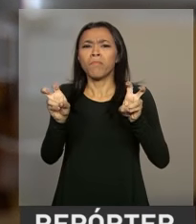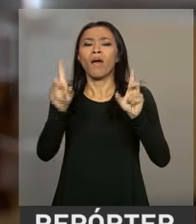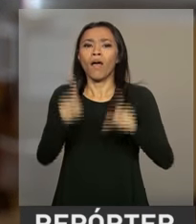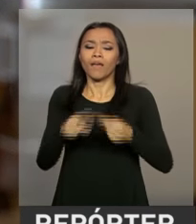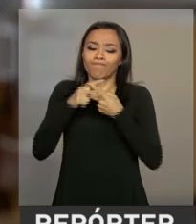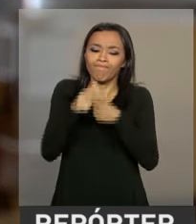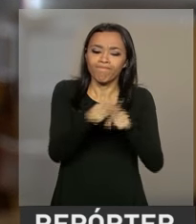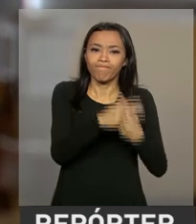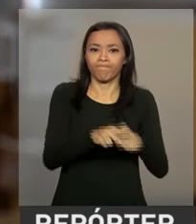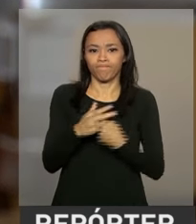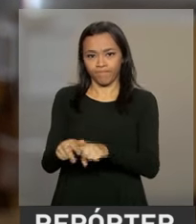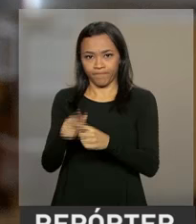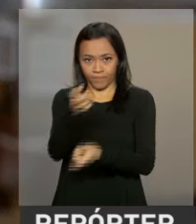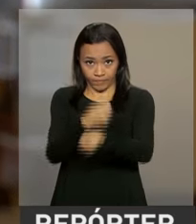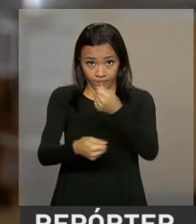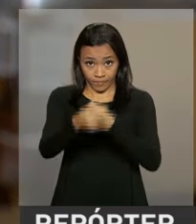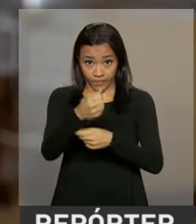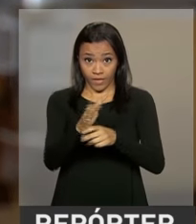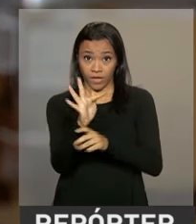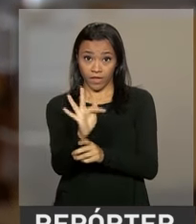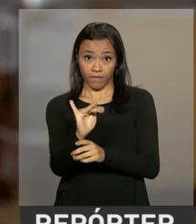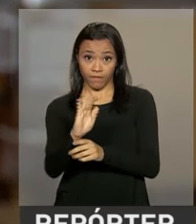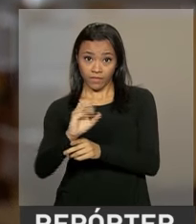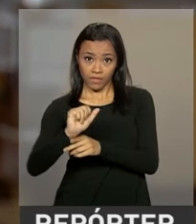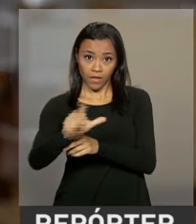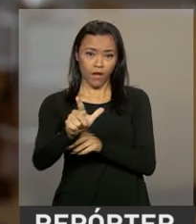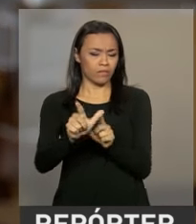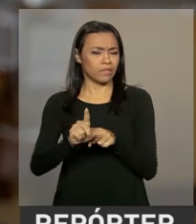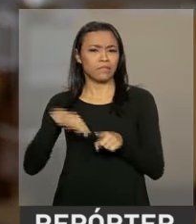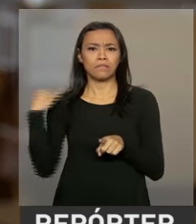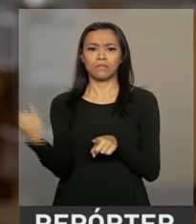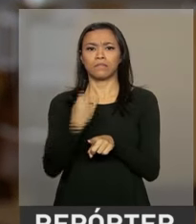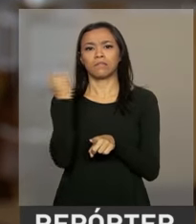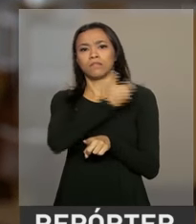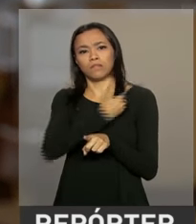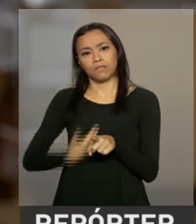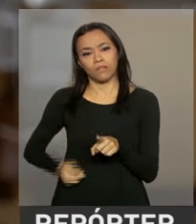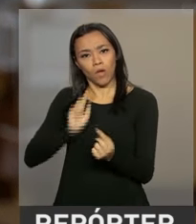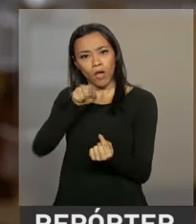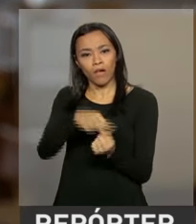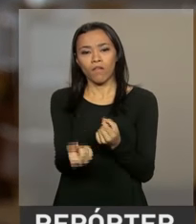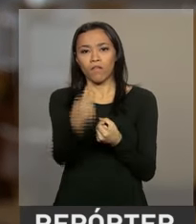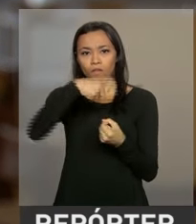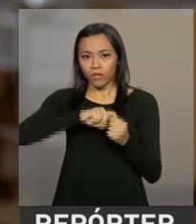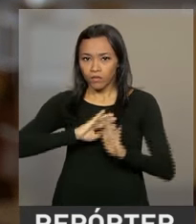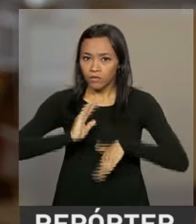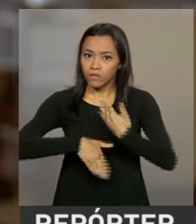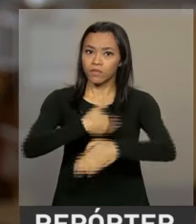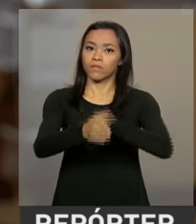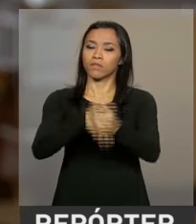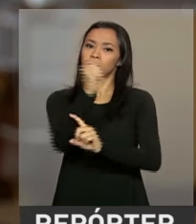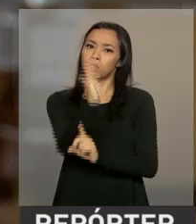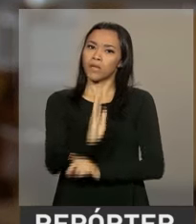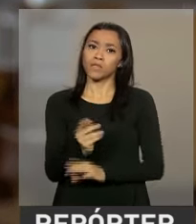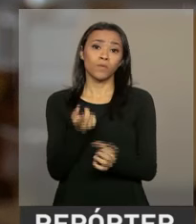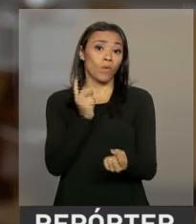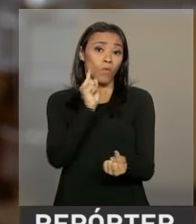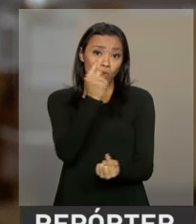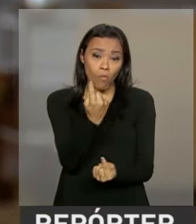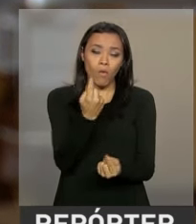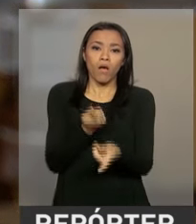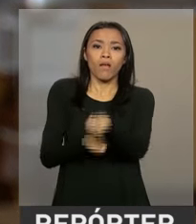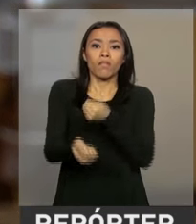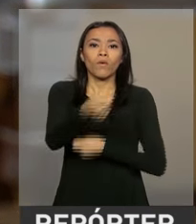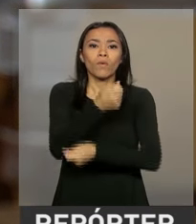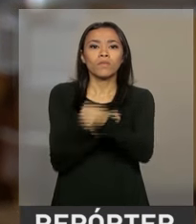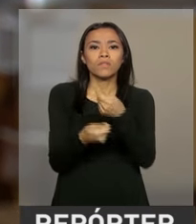ajuste fiscal consideradas centrais pro governo para a retomada do crescimento econômico do Brasil entre elas a renegociação da